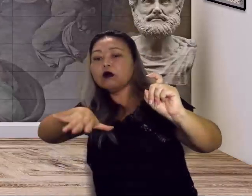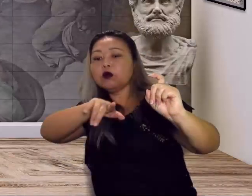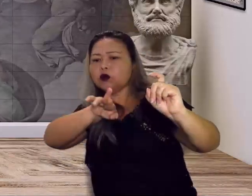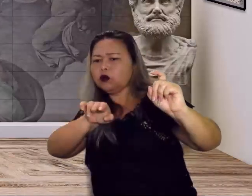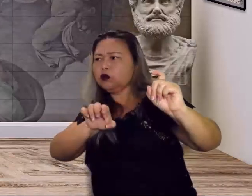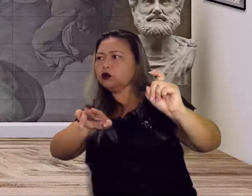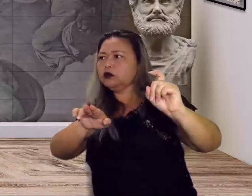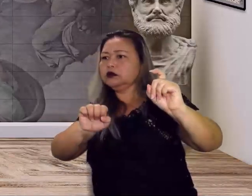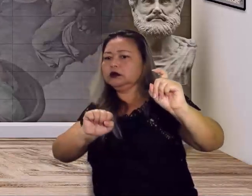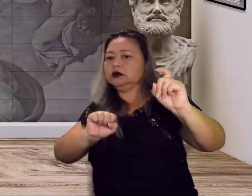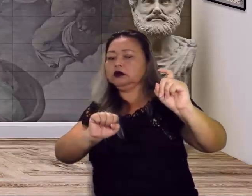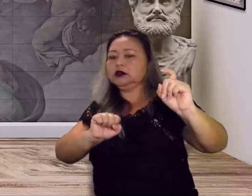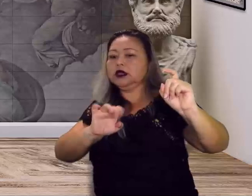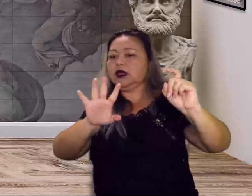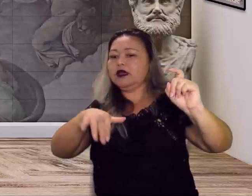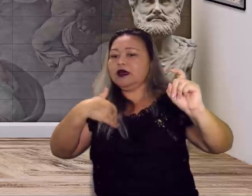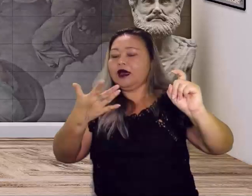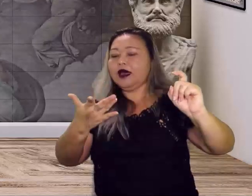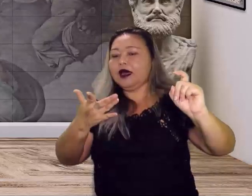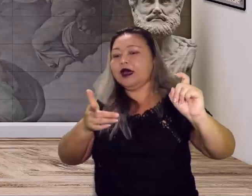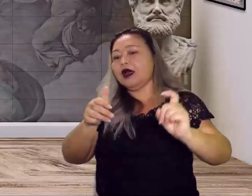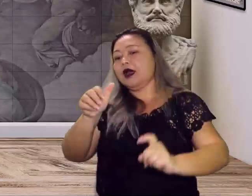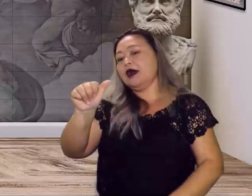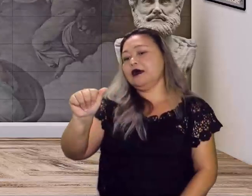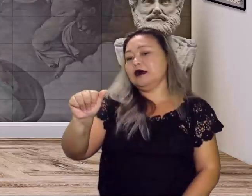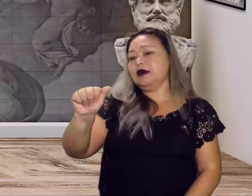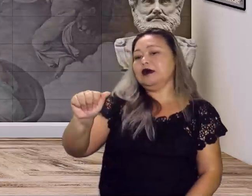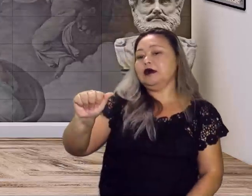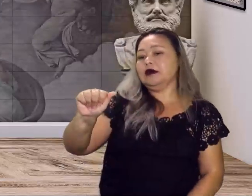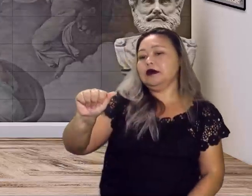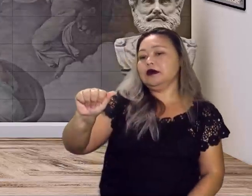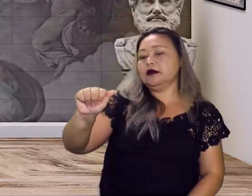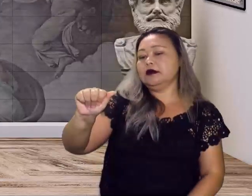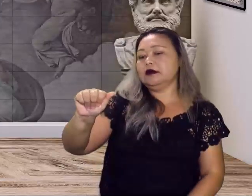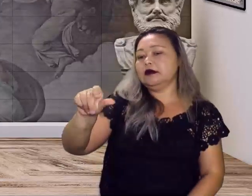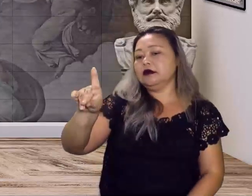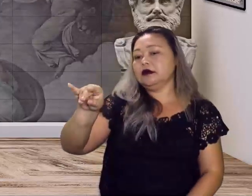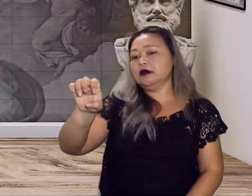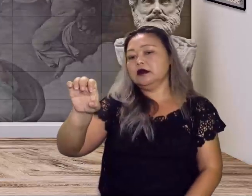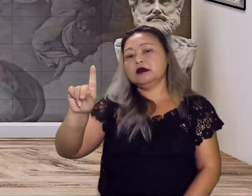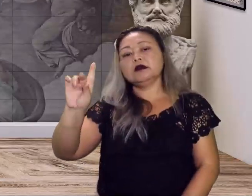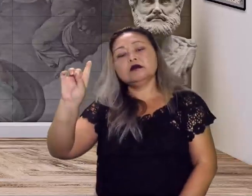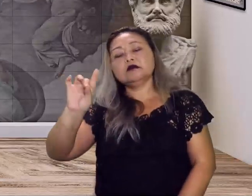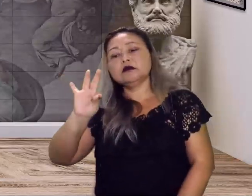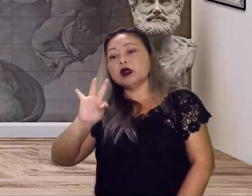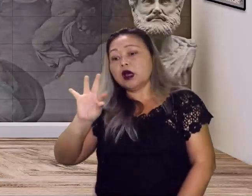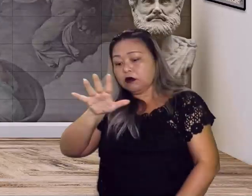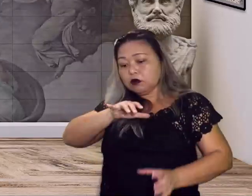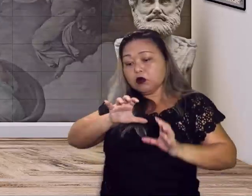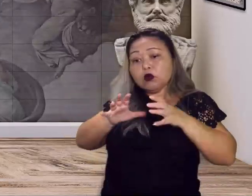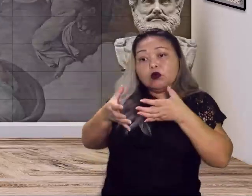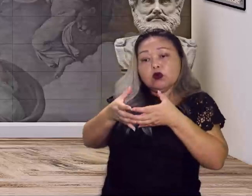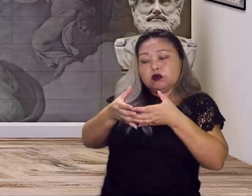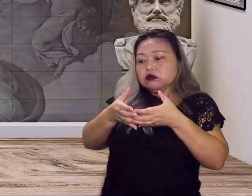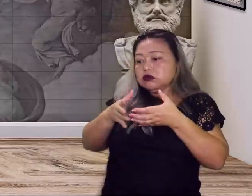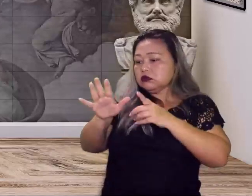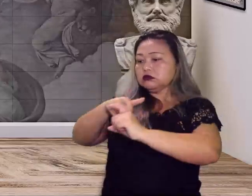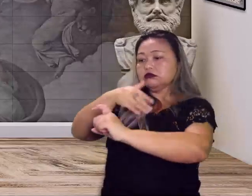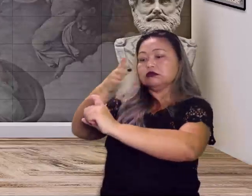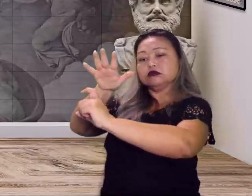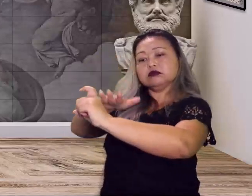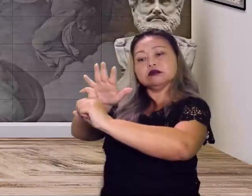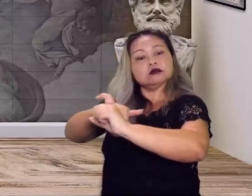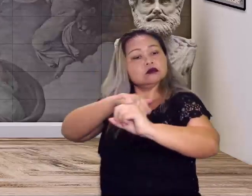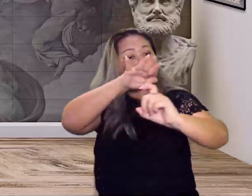Zeus, ou uma parte cultuava Hades, era assim. Então, a totalidade em si, hoje